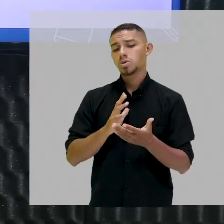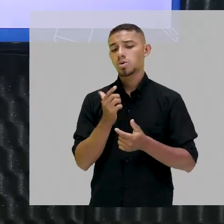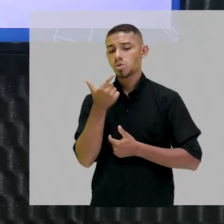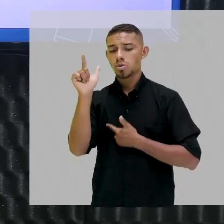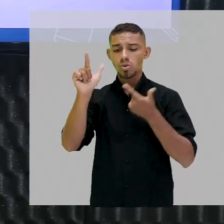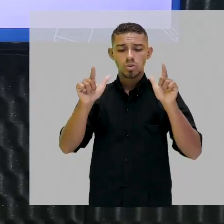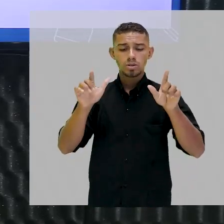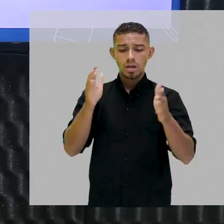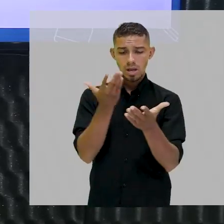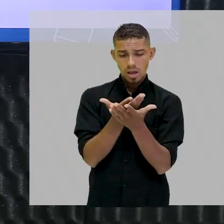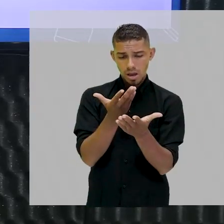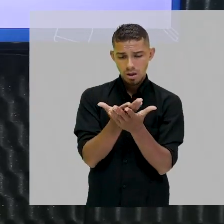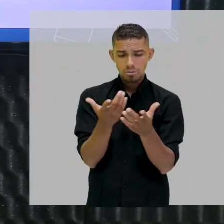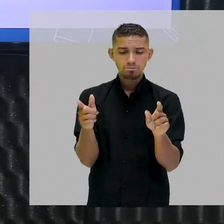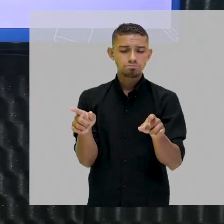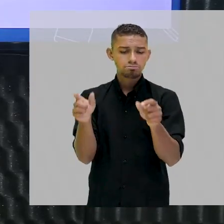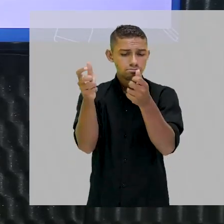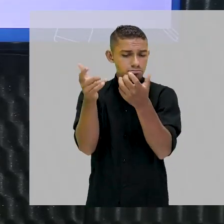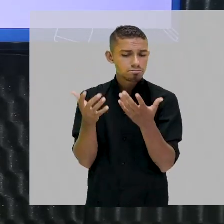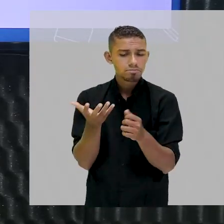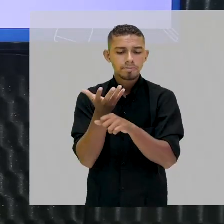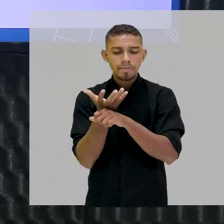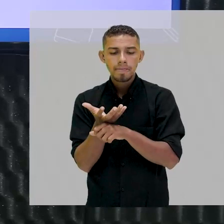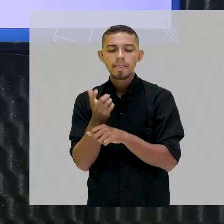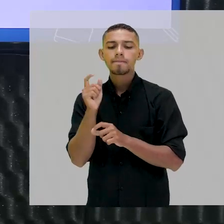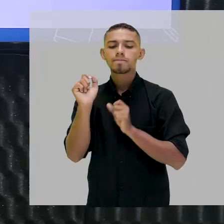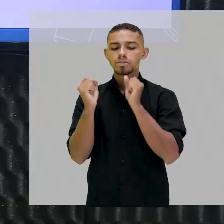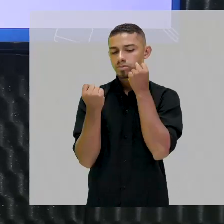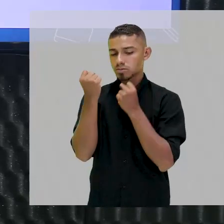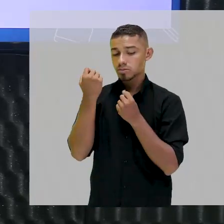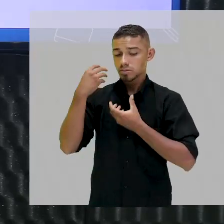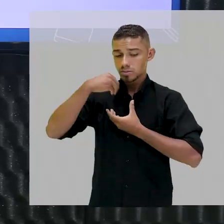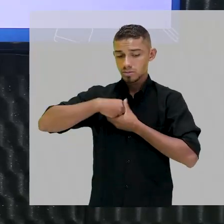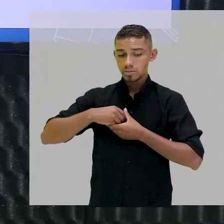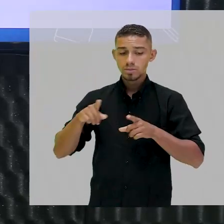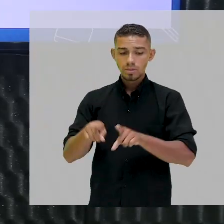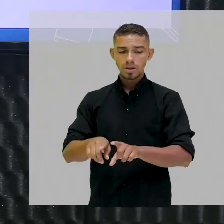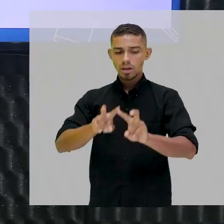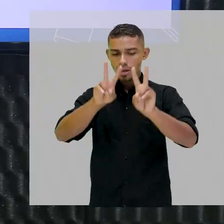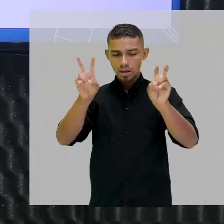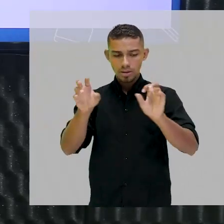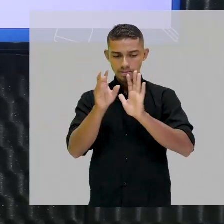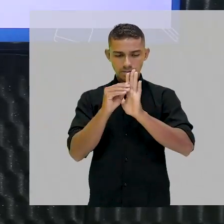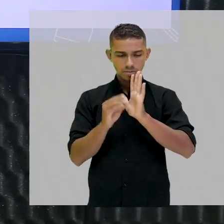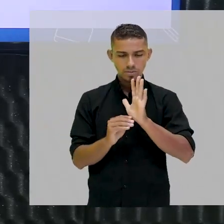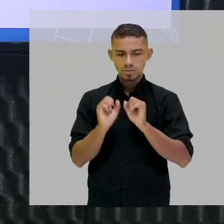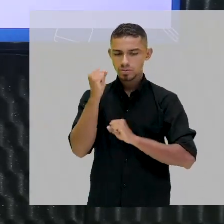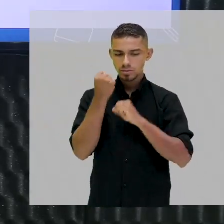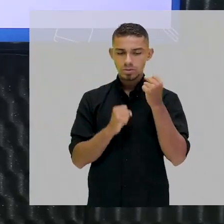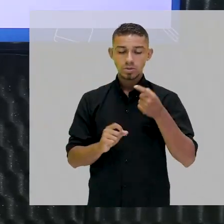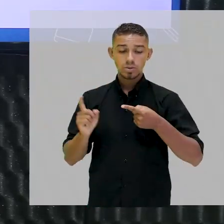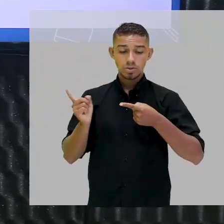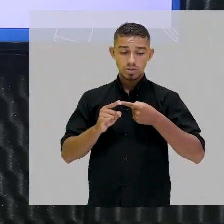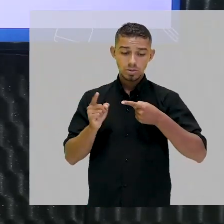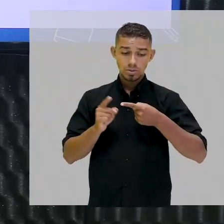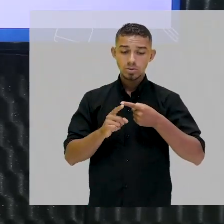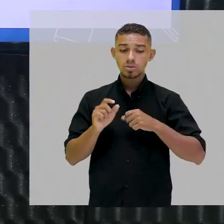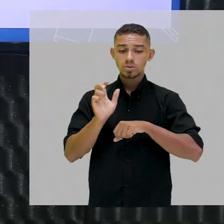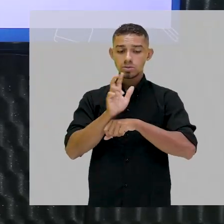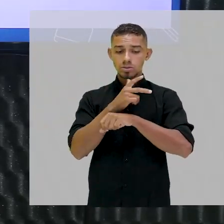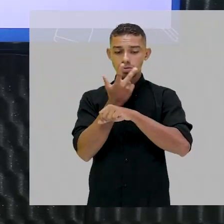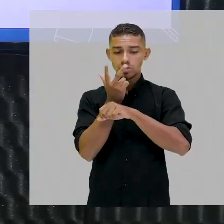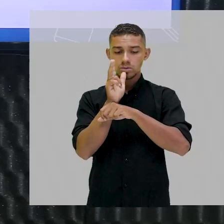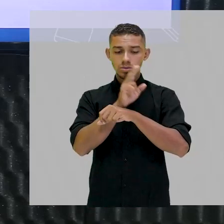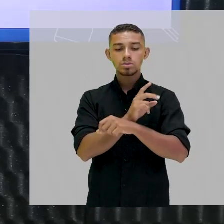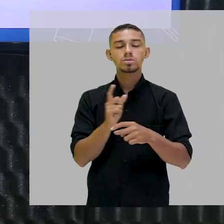outras aulas que eu já trouxe aqui para vocês, quando eu falo das unidades temáticas da educação física. O breakdance, as unidades temáticas